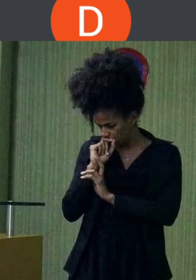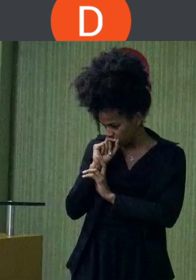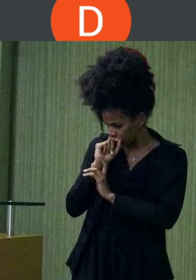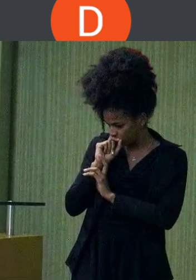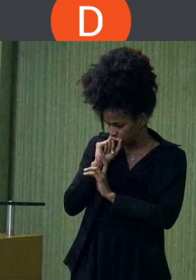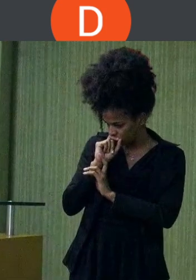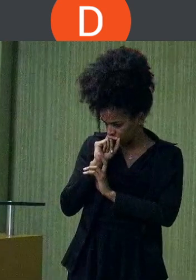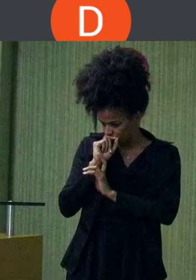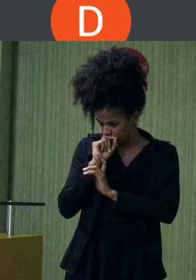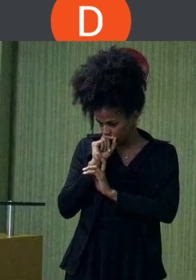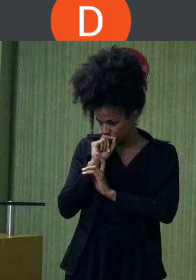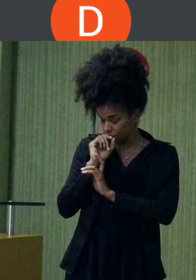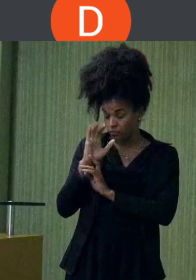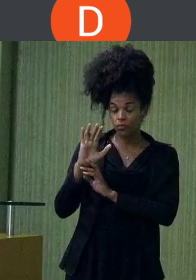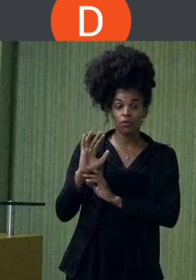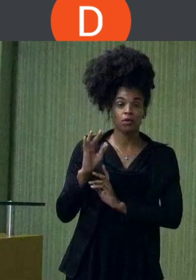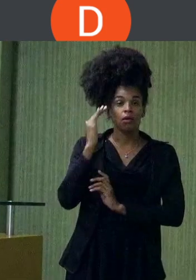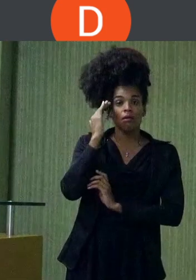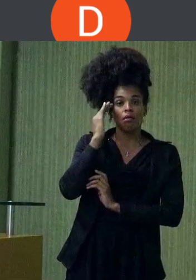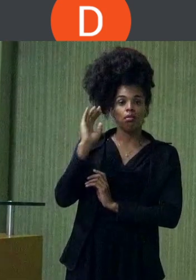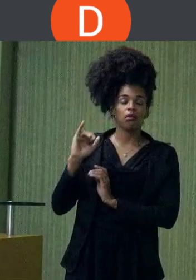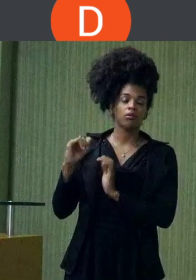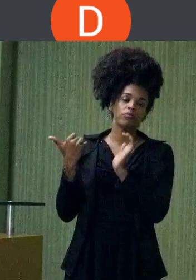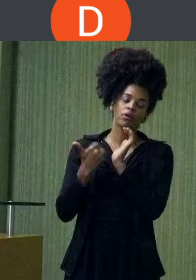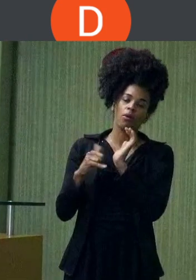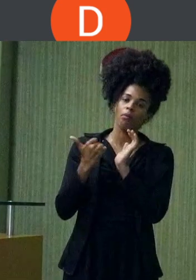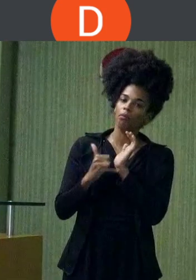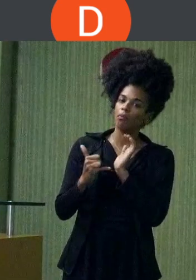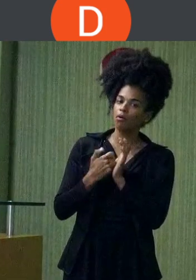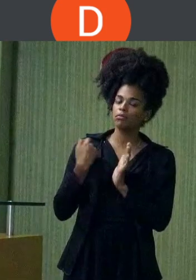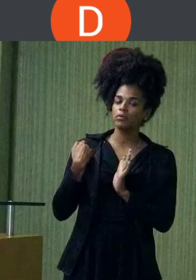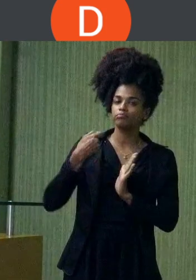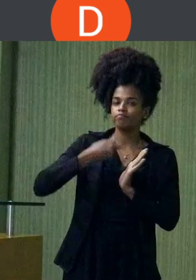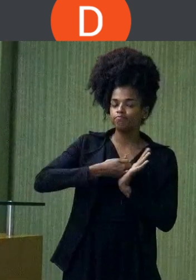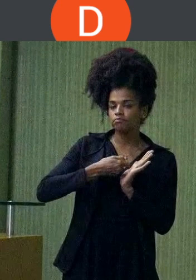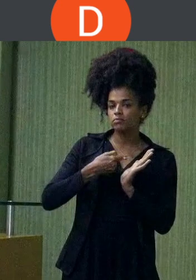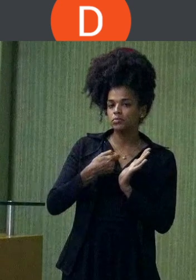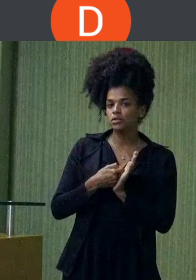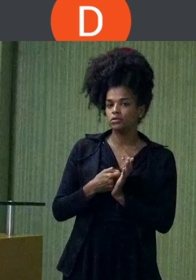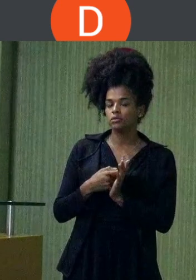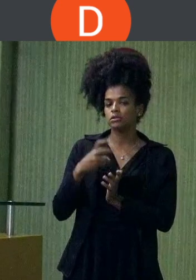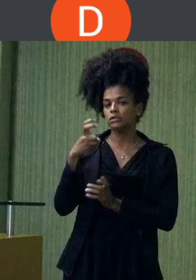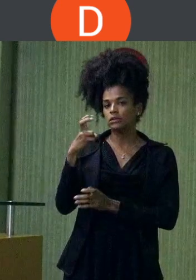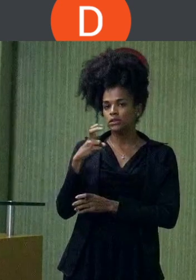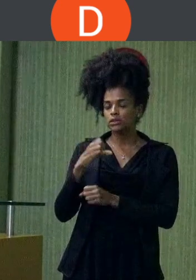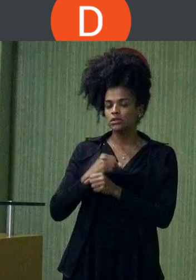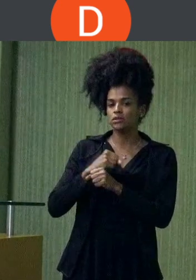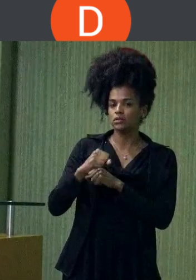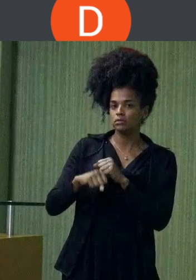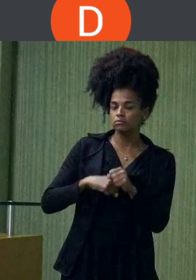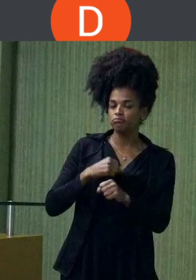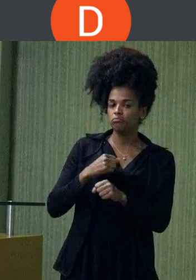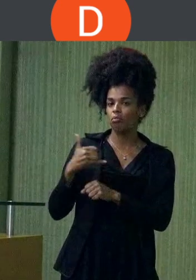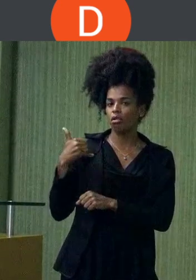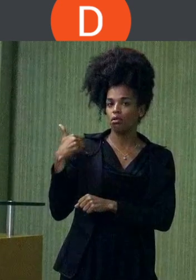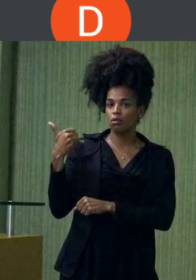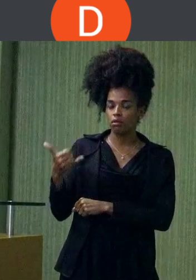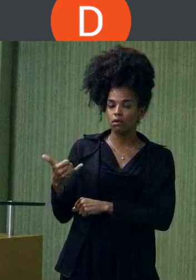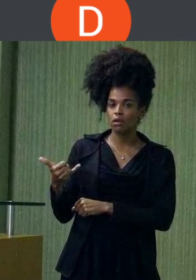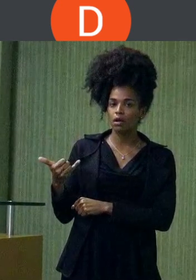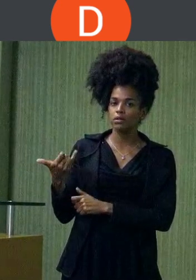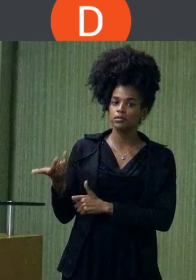né mas eh nós tivemos o o evento da pandemia então a o índice que tava lá em em em